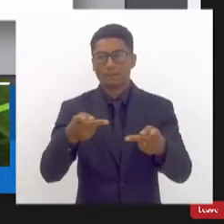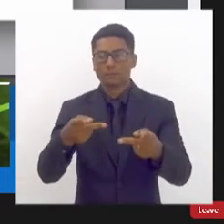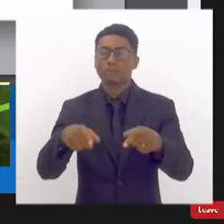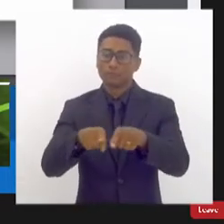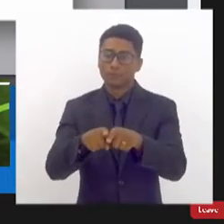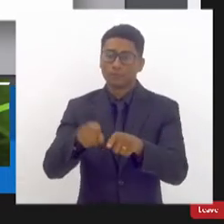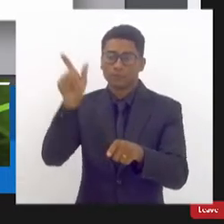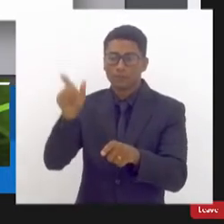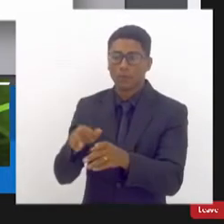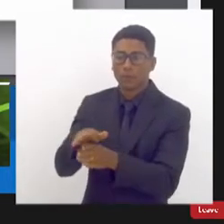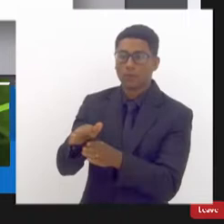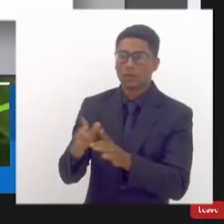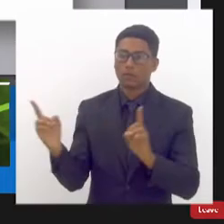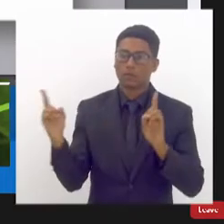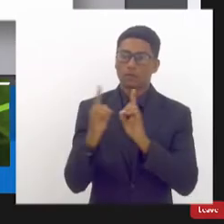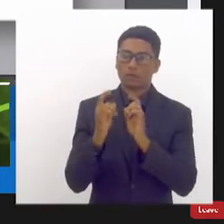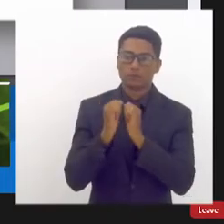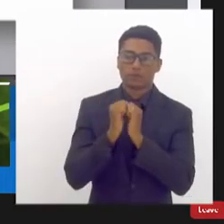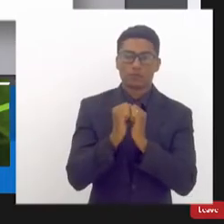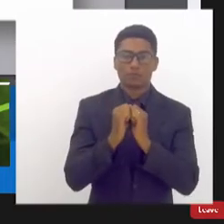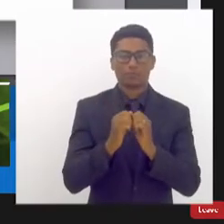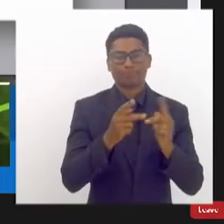por gentileza?